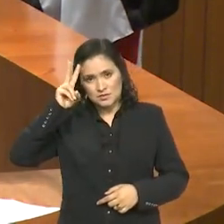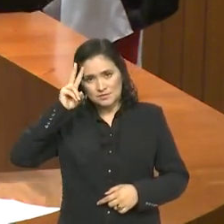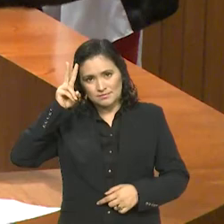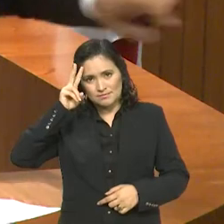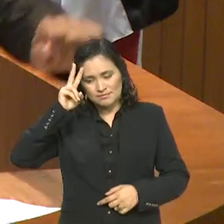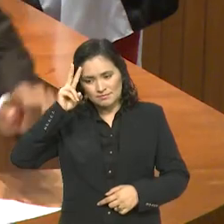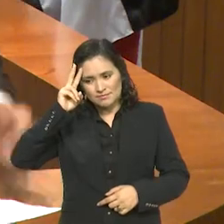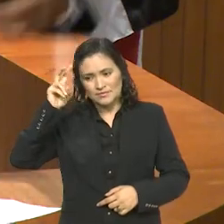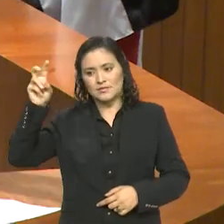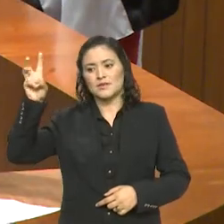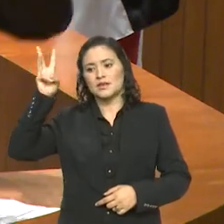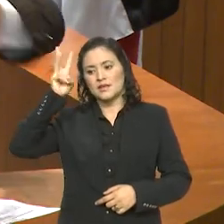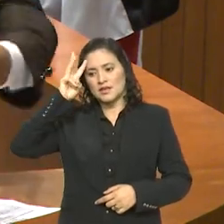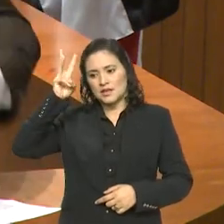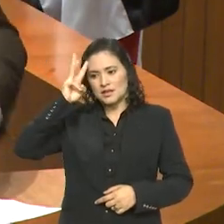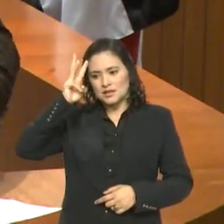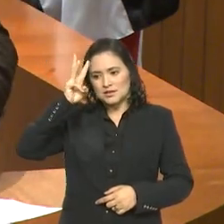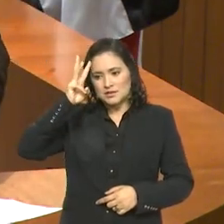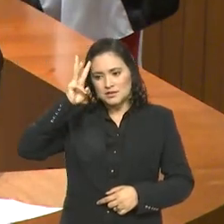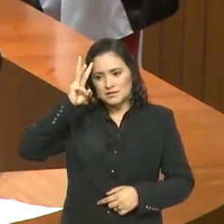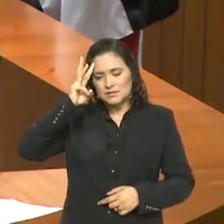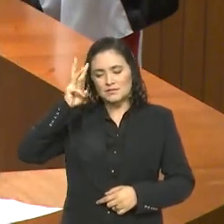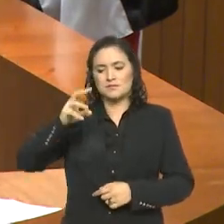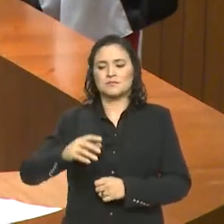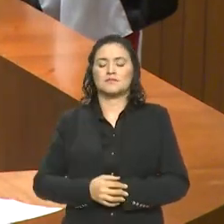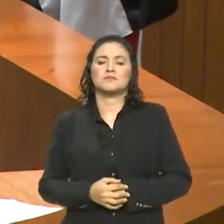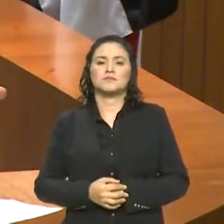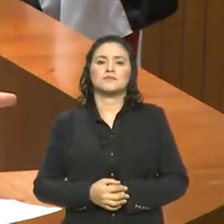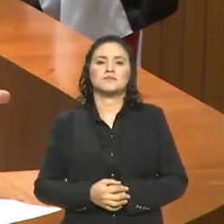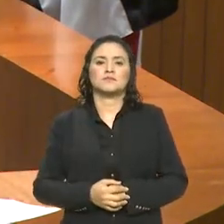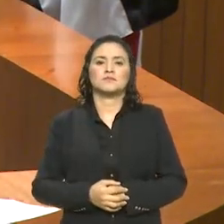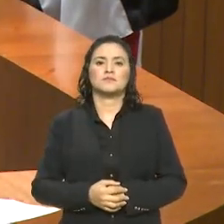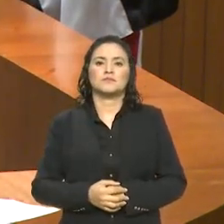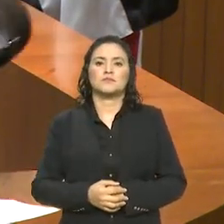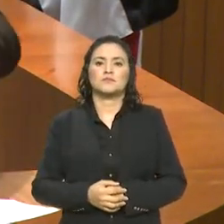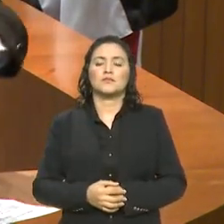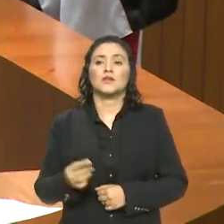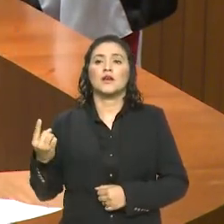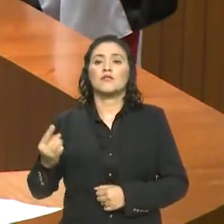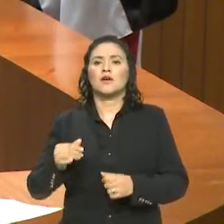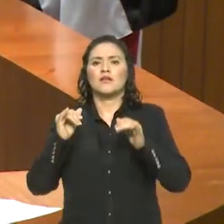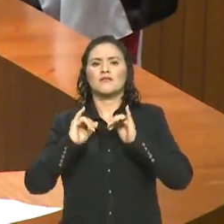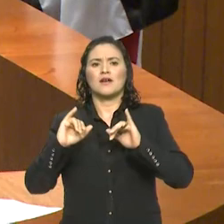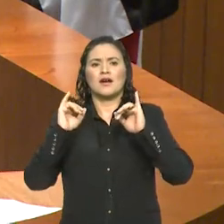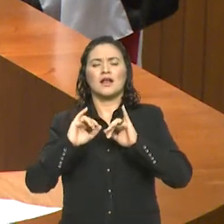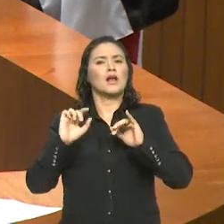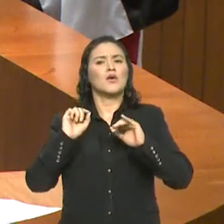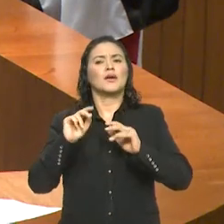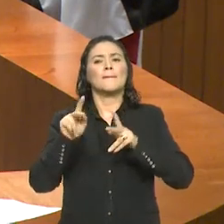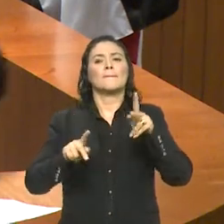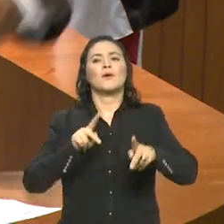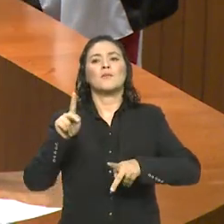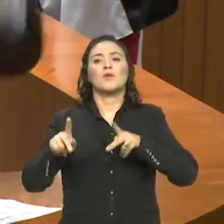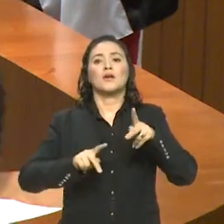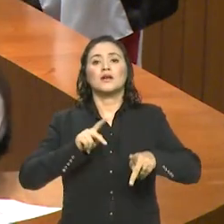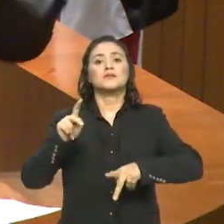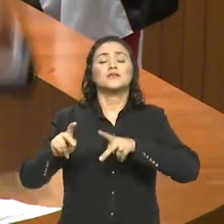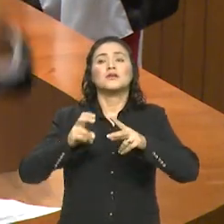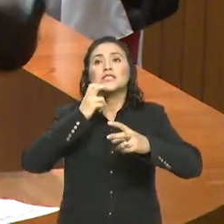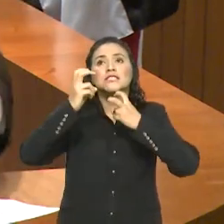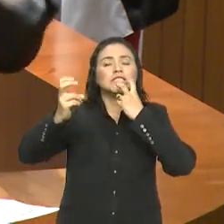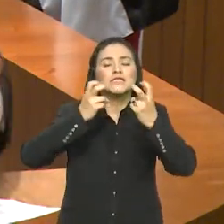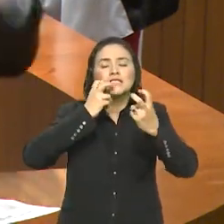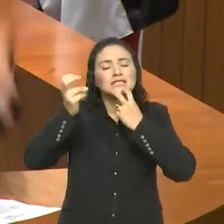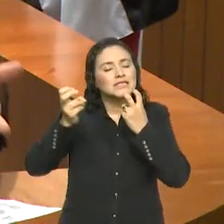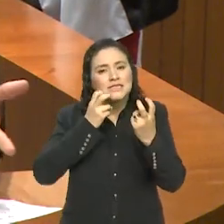Denunciamos aqui na segunda. Denunciamos na terça. Só o que nós trazemos aqui é o clamor da população. É a insatisfação da população. A